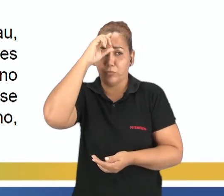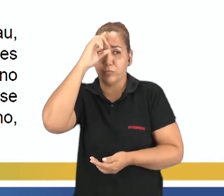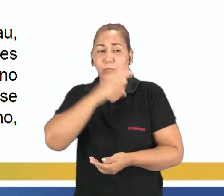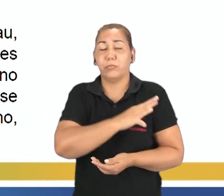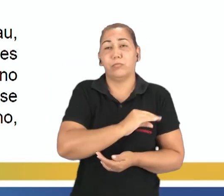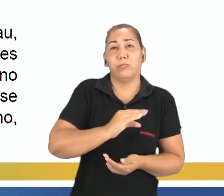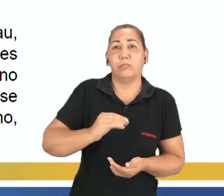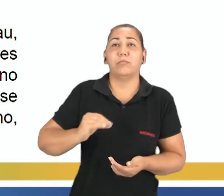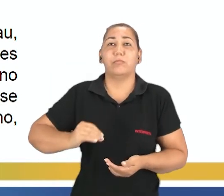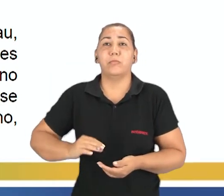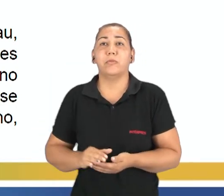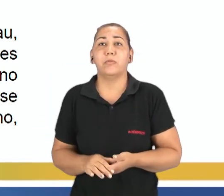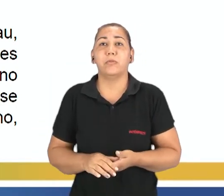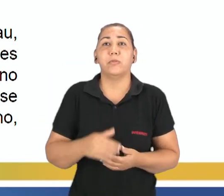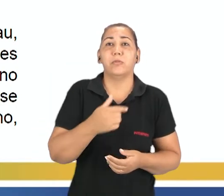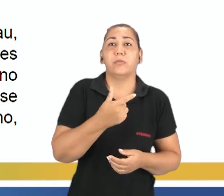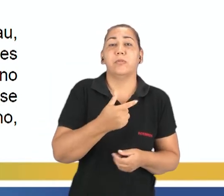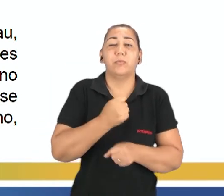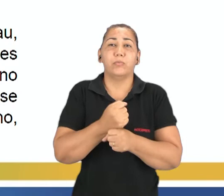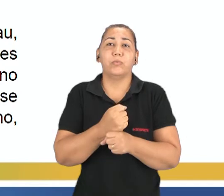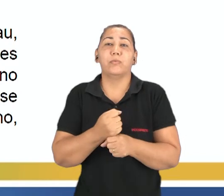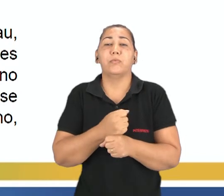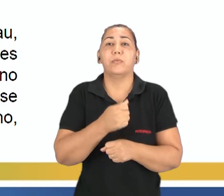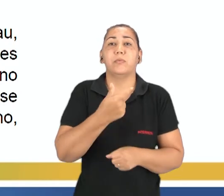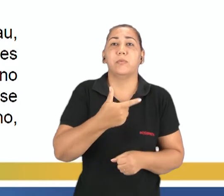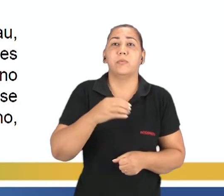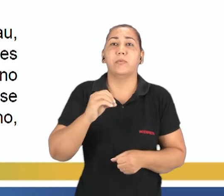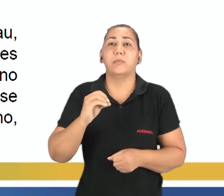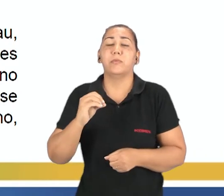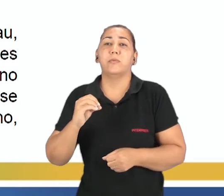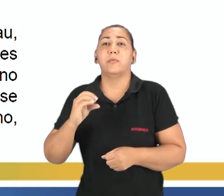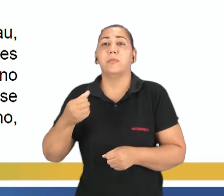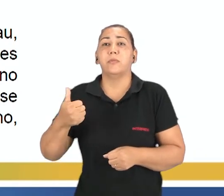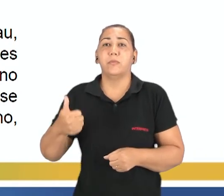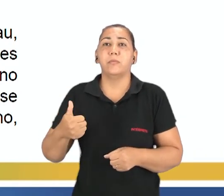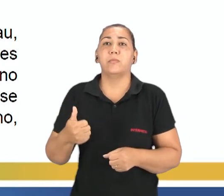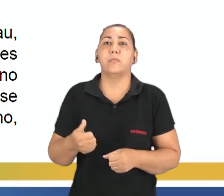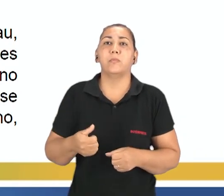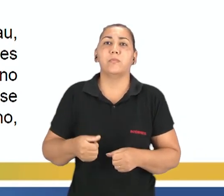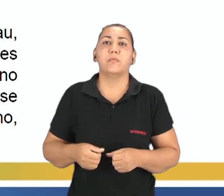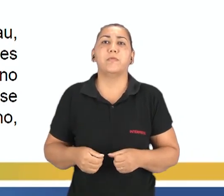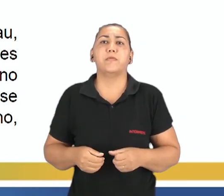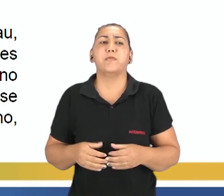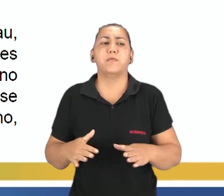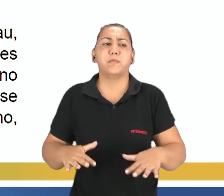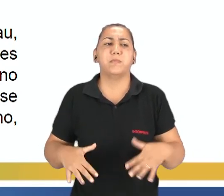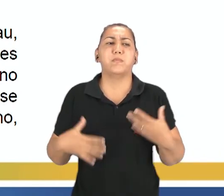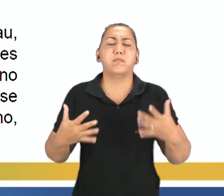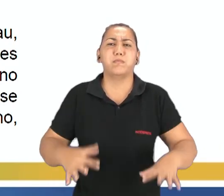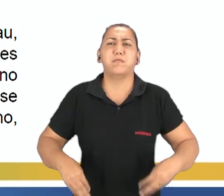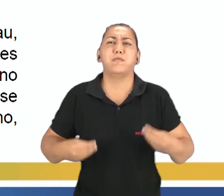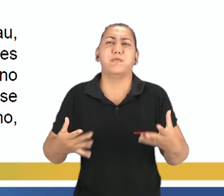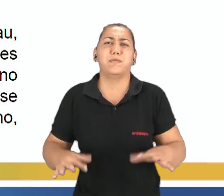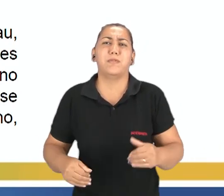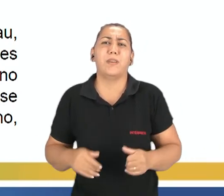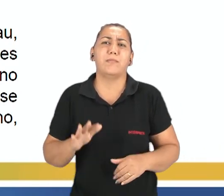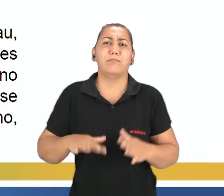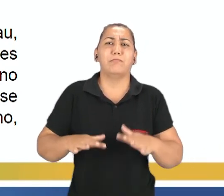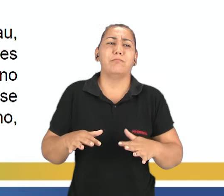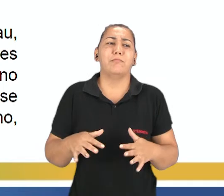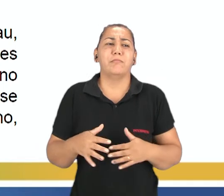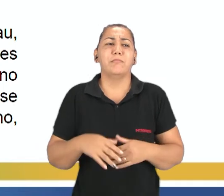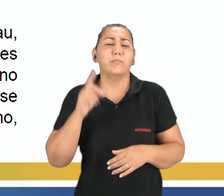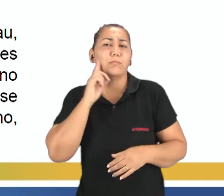gastaram 155 bilhões de dólares nos Estados Unidos. Em média, o adolescente americano gasta 60 dólares